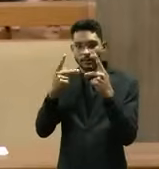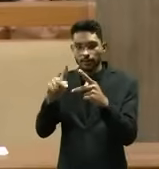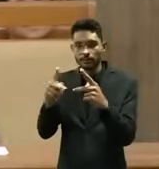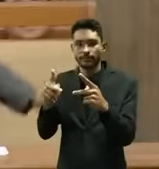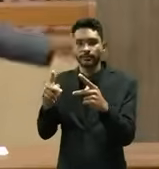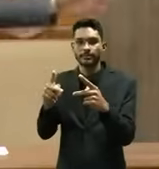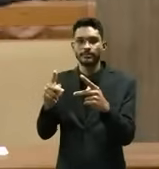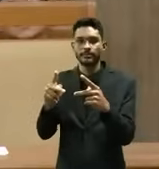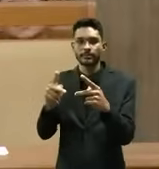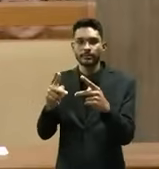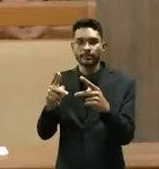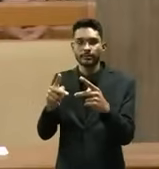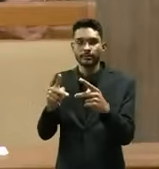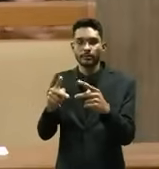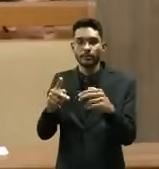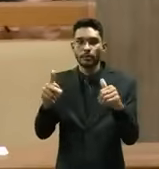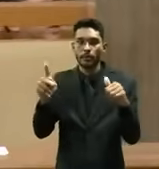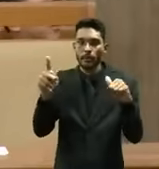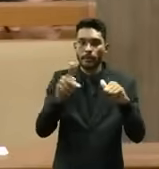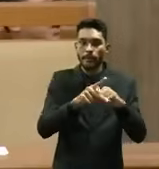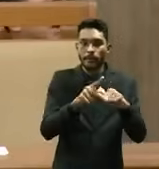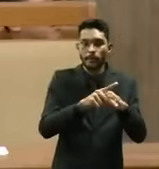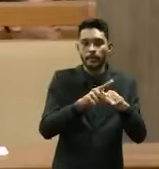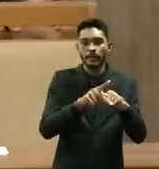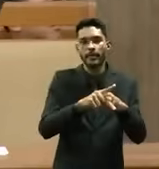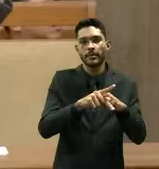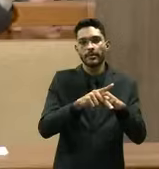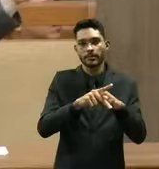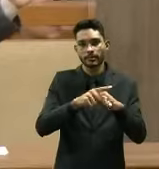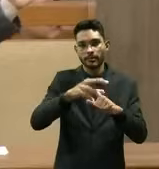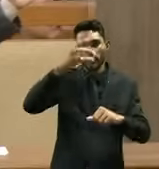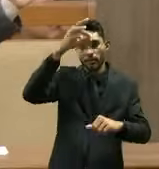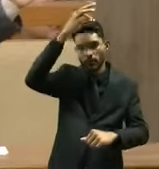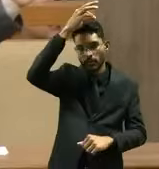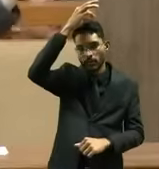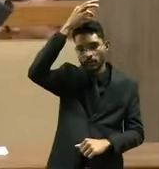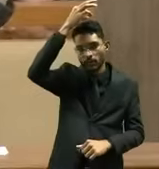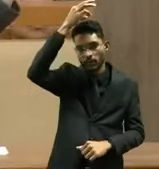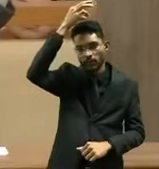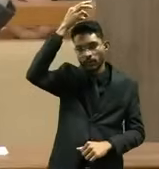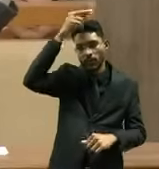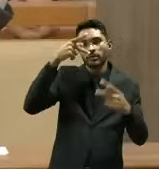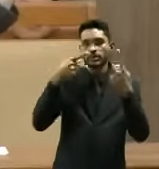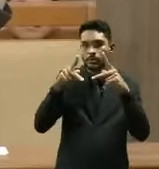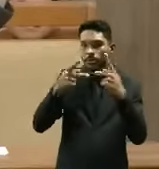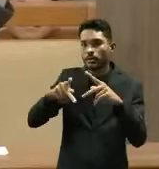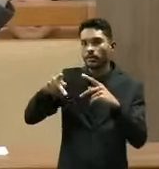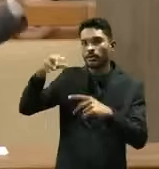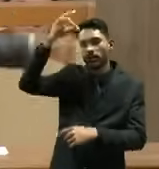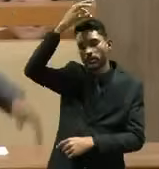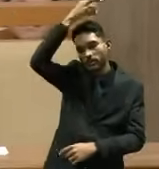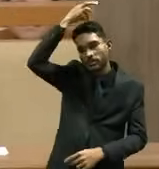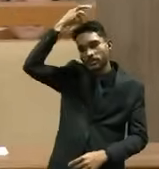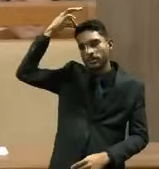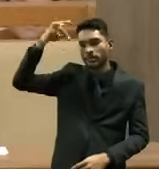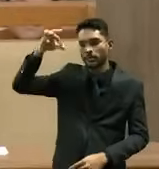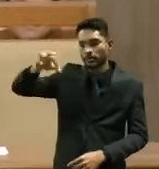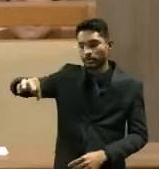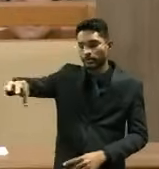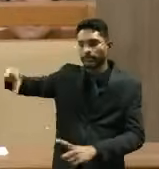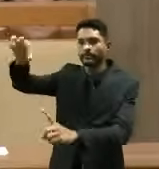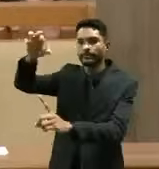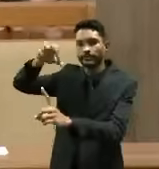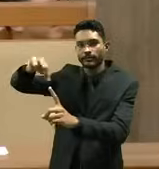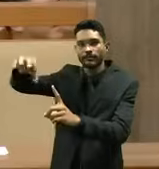aconteceu caiu sobre eles o espírito santo como também sobre nós no princípio